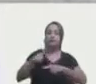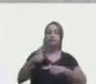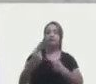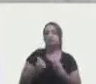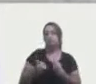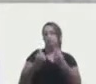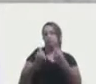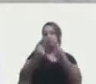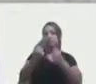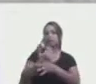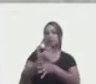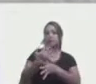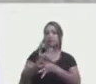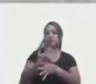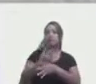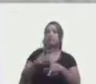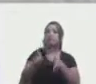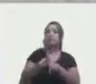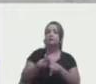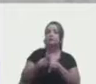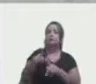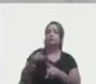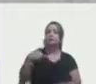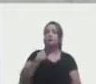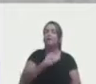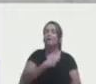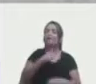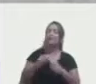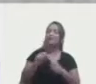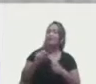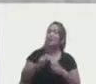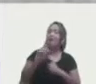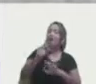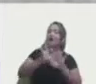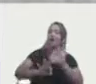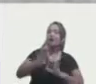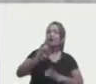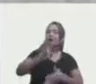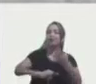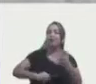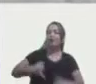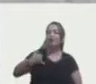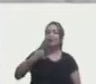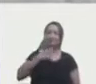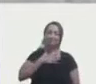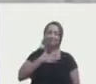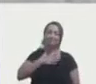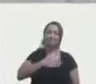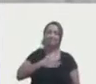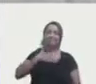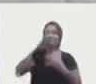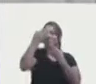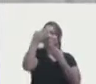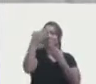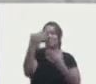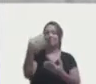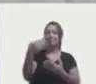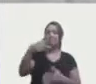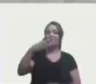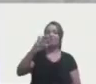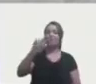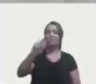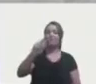uma Moção que eu fiz com muito prazer mas com muito orgulho agradeço muito o Fabrício que me